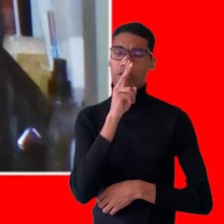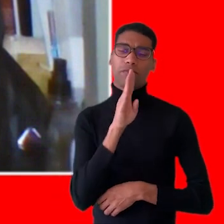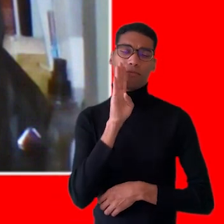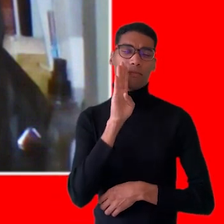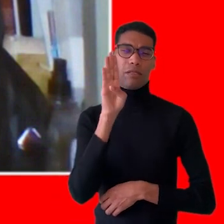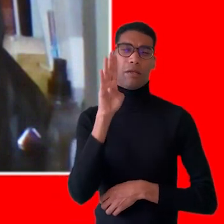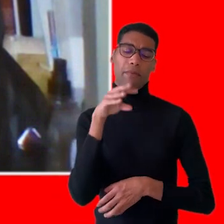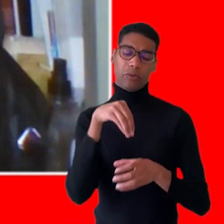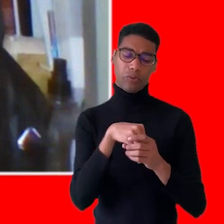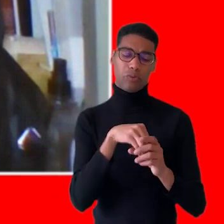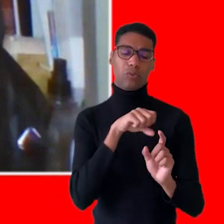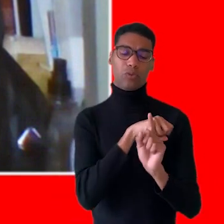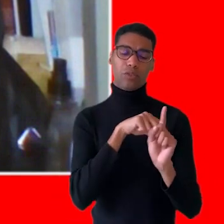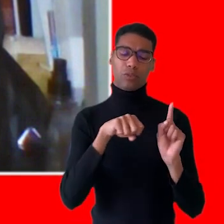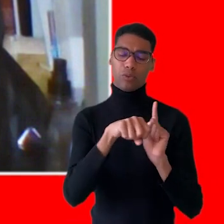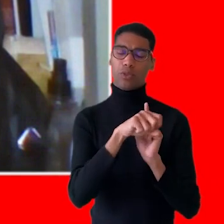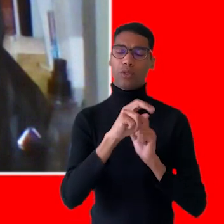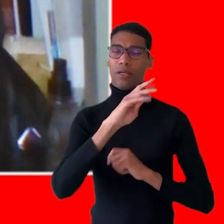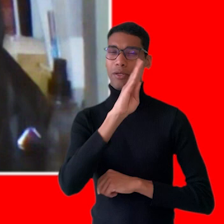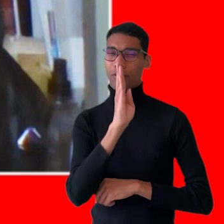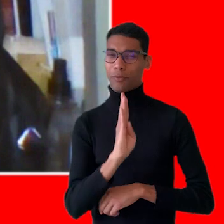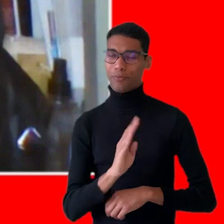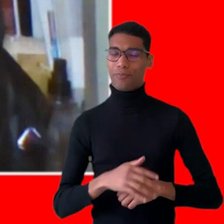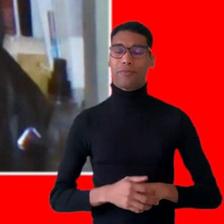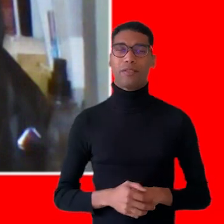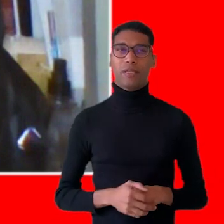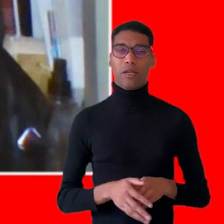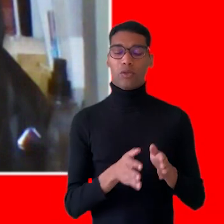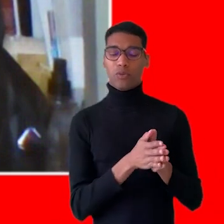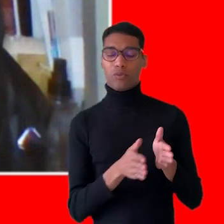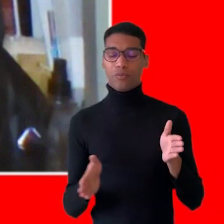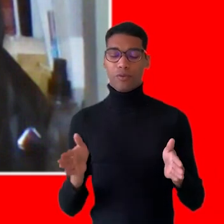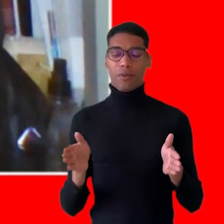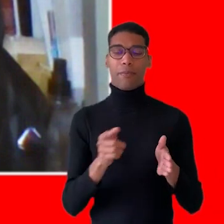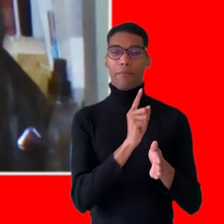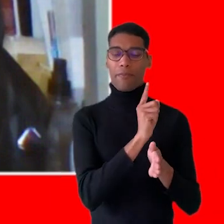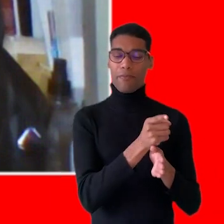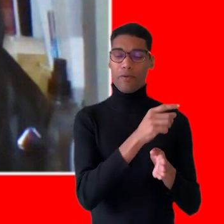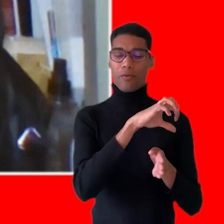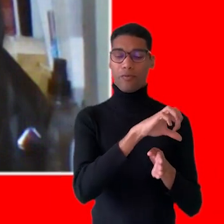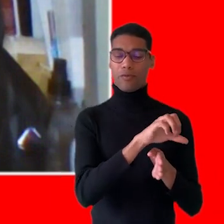da sociedade brasileira entre